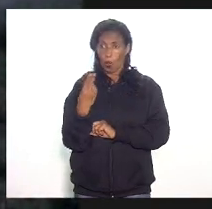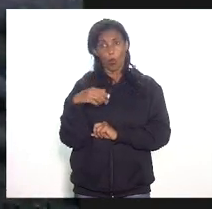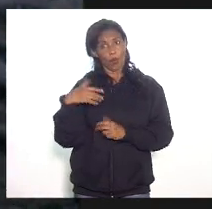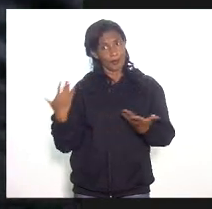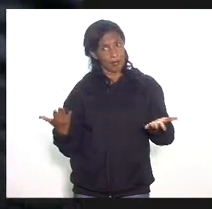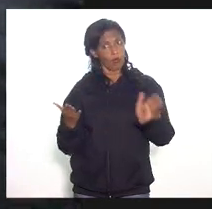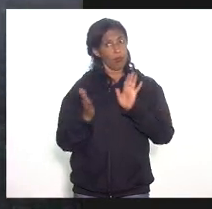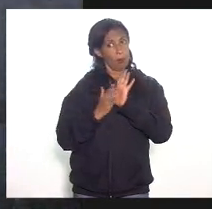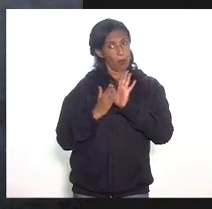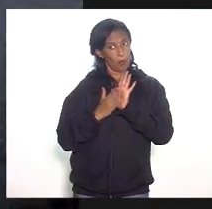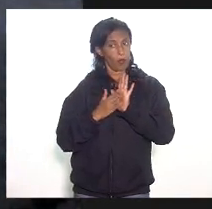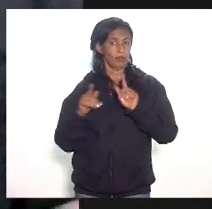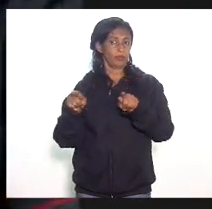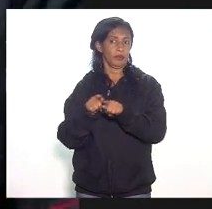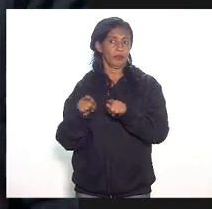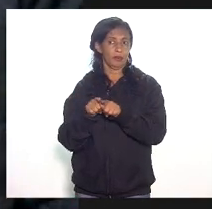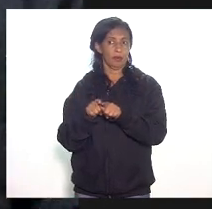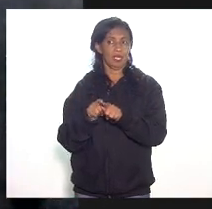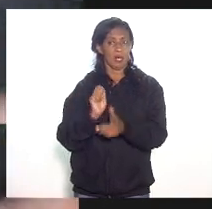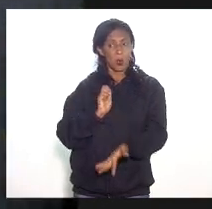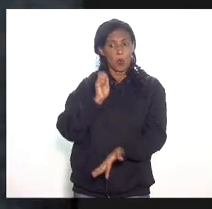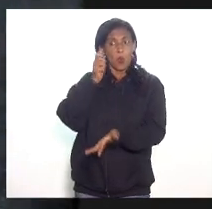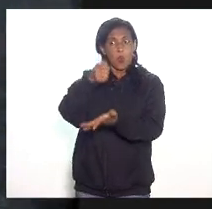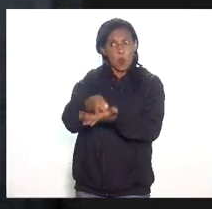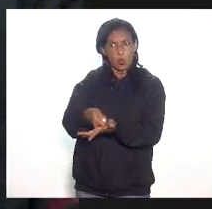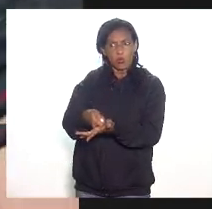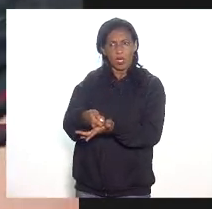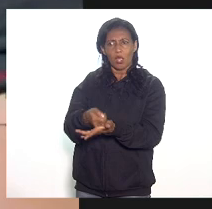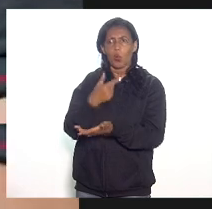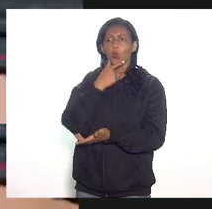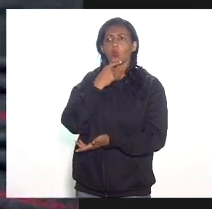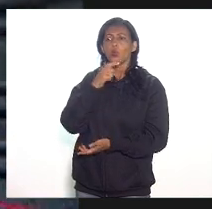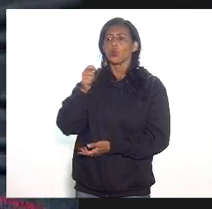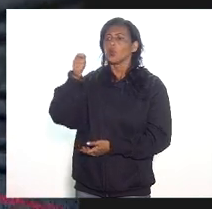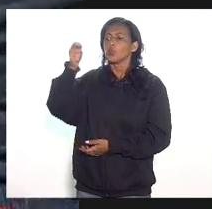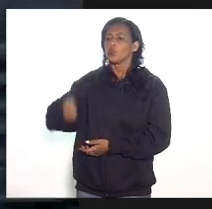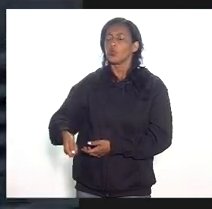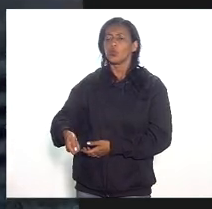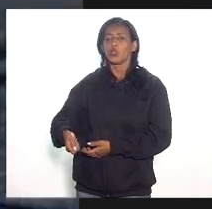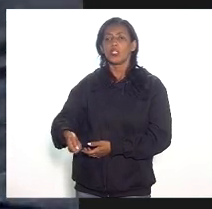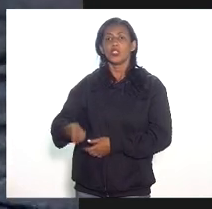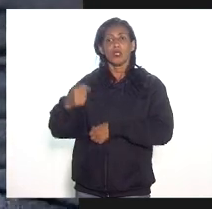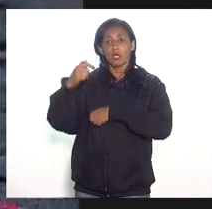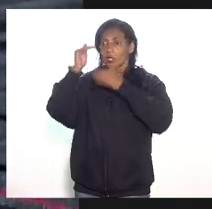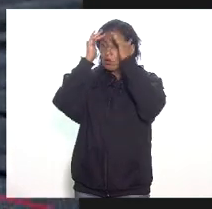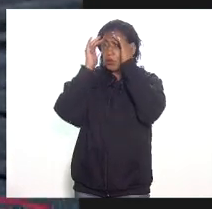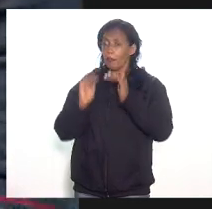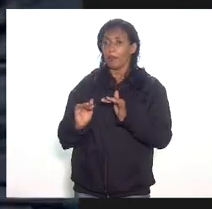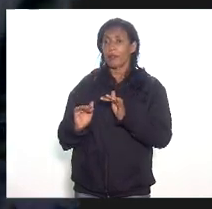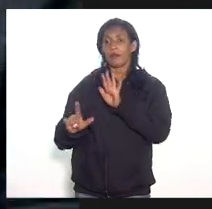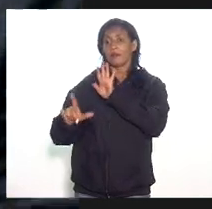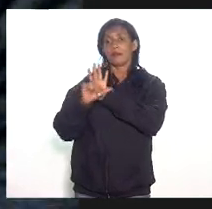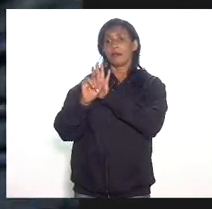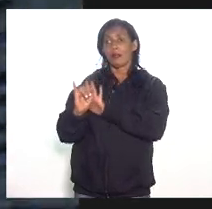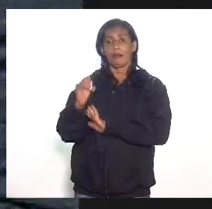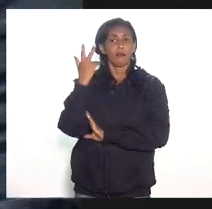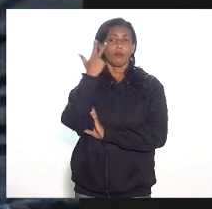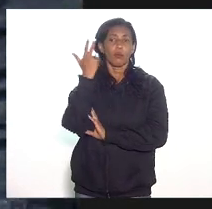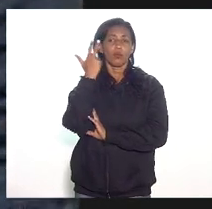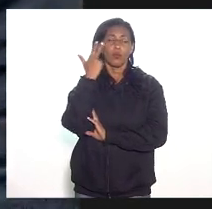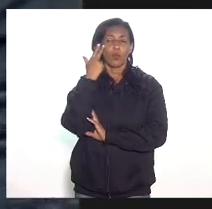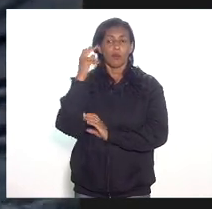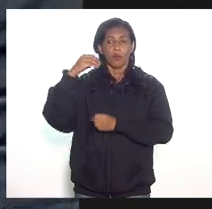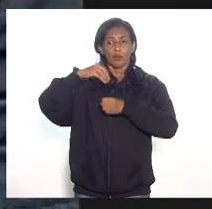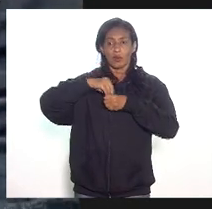também a previsão de multa para o juiz que não cumpre os prazos processuais, que é a coisa mais normal dentro do